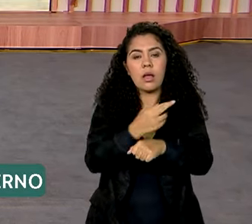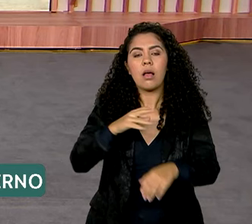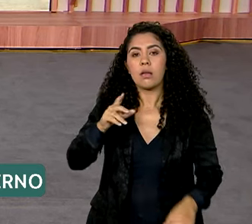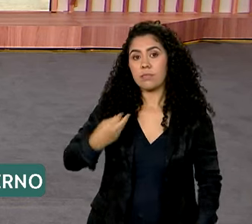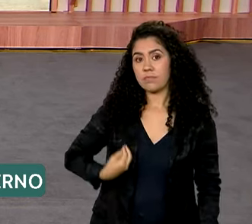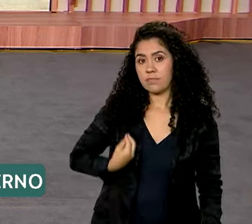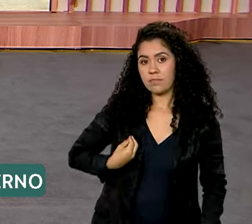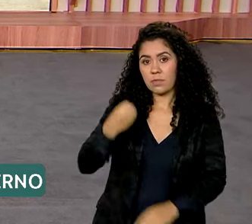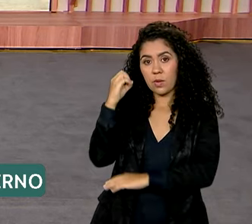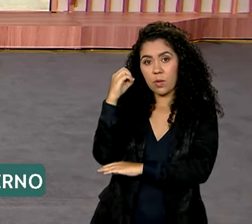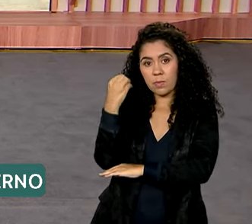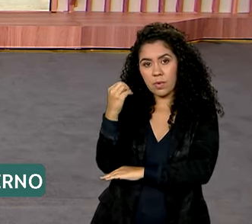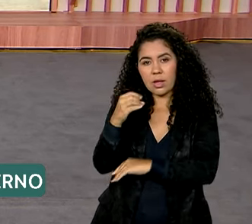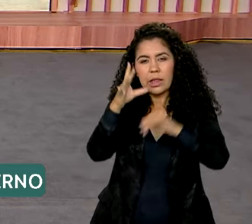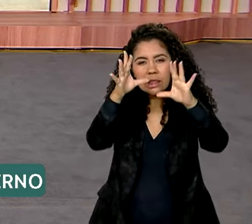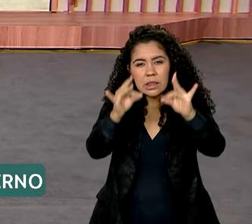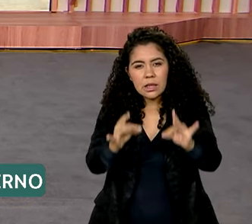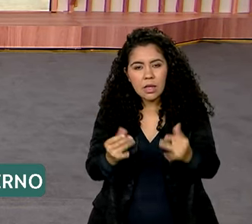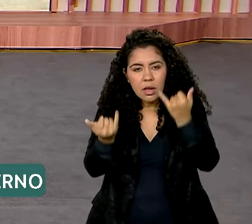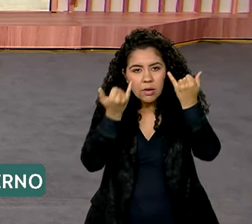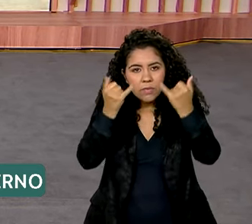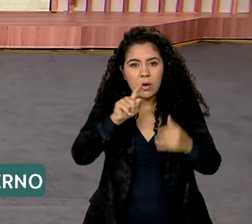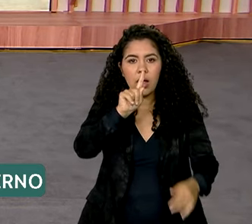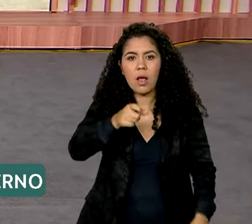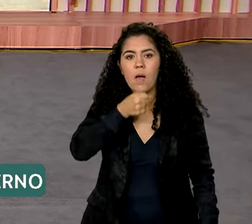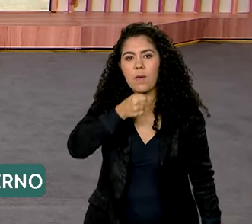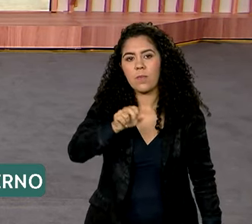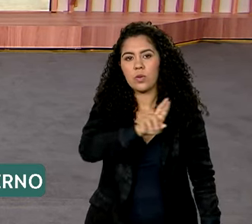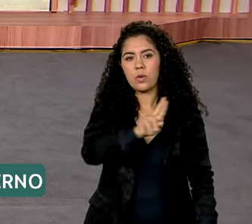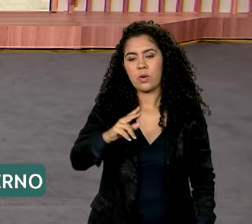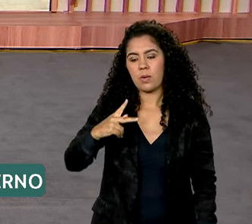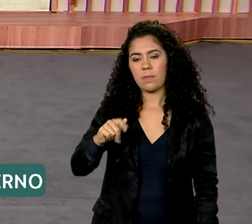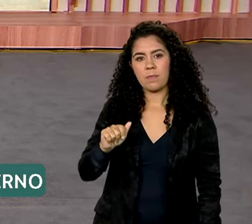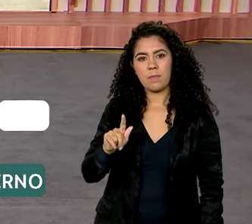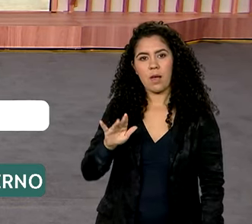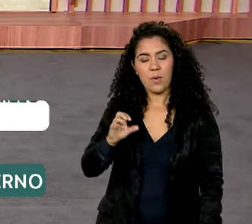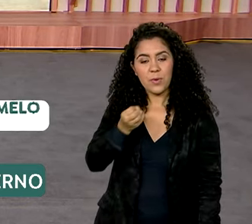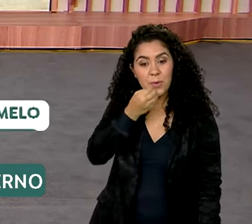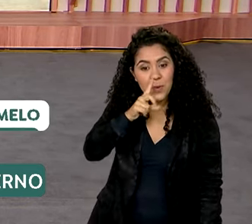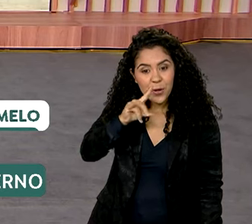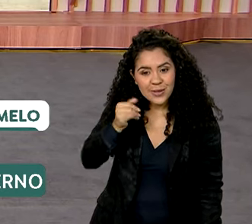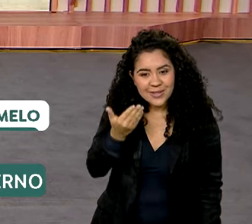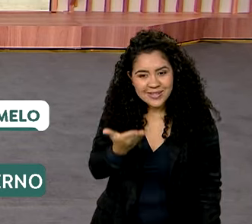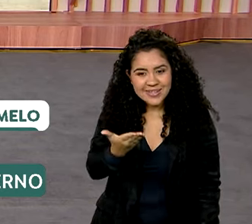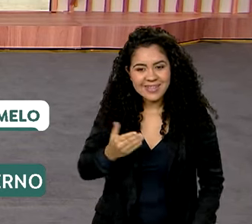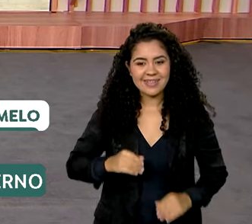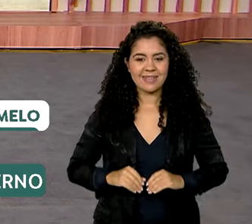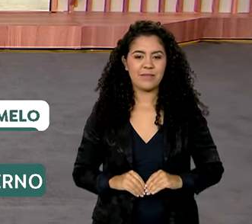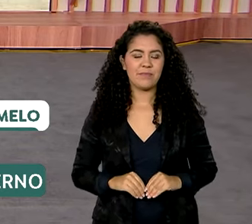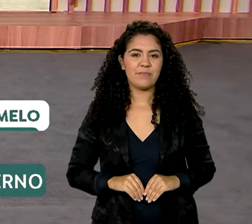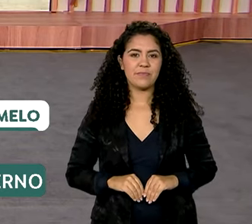traz mais informações para a gente é o repórter Pablo Mundim. Bom dia, Pablo.